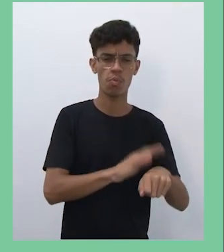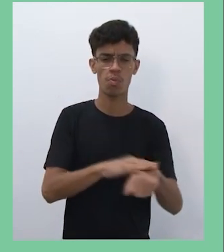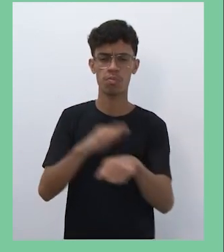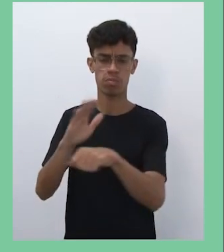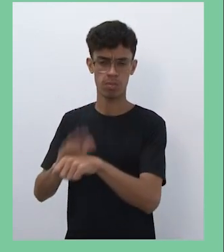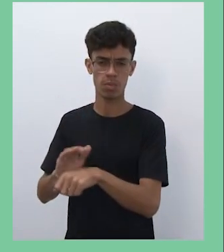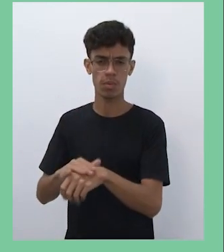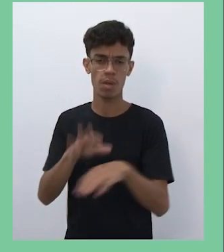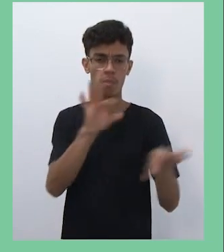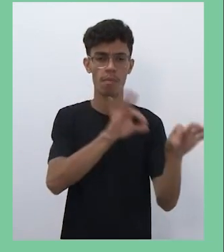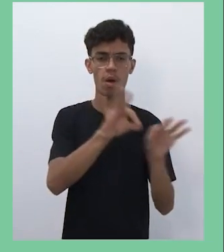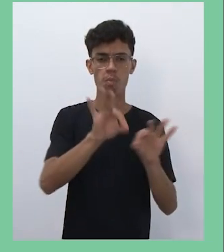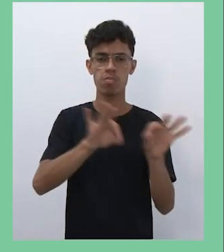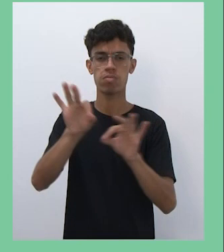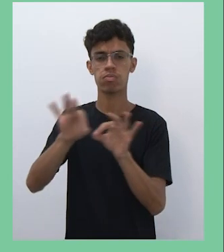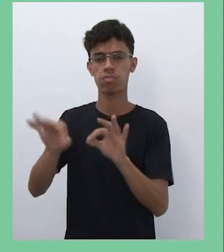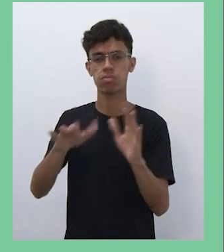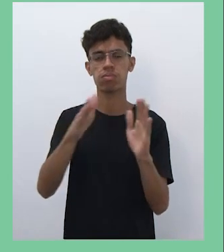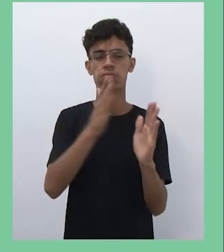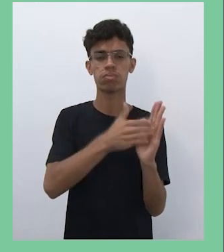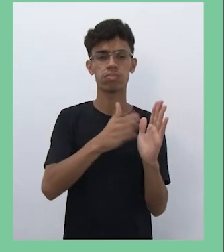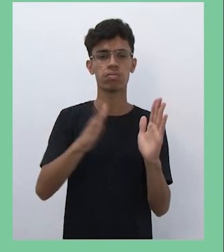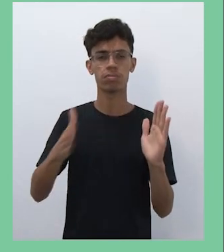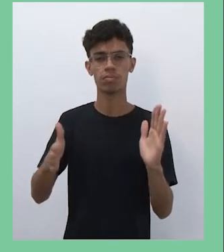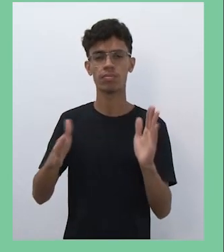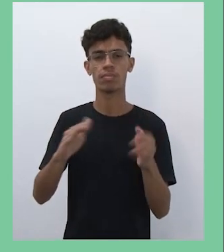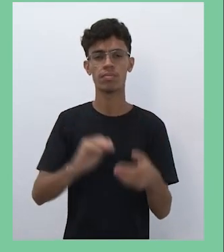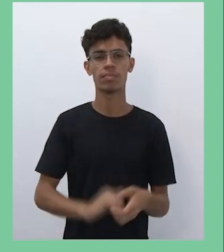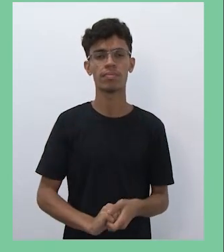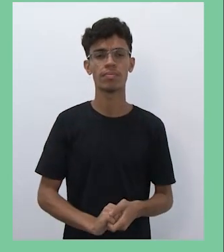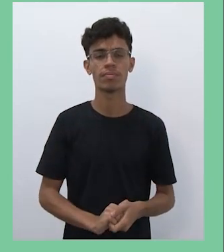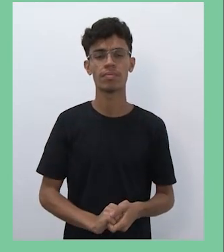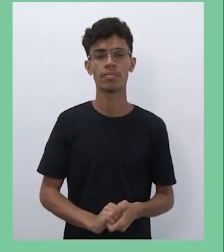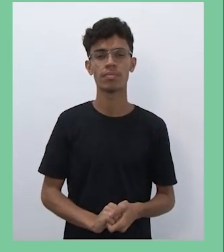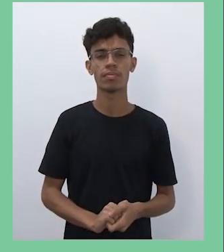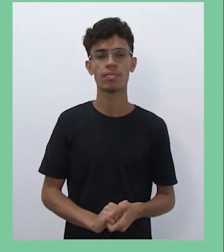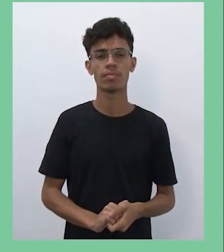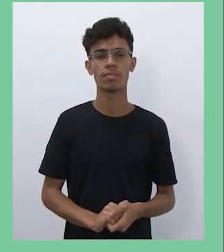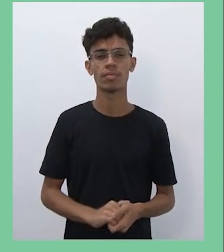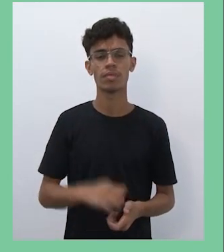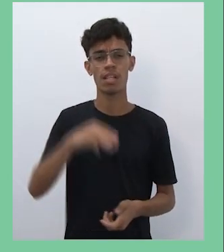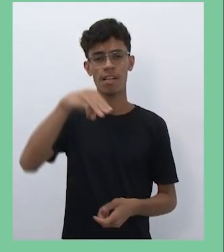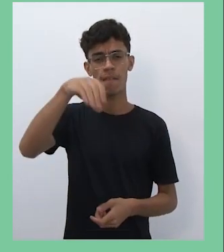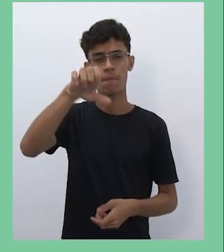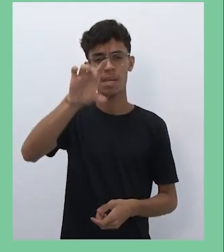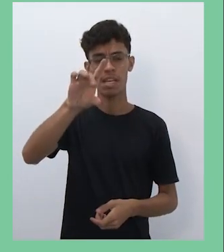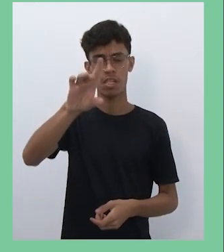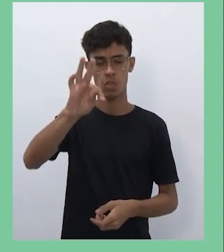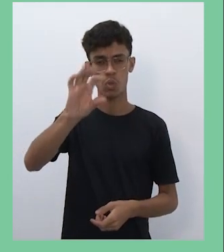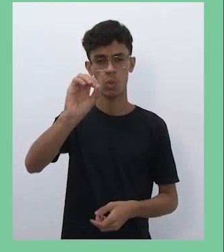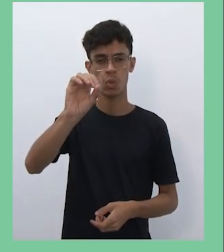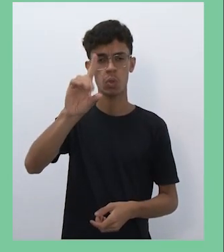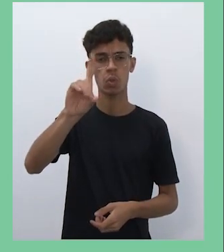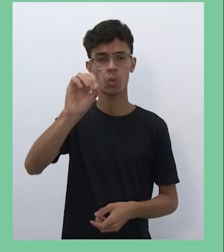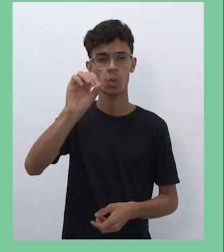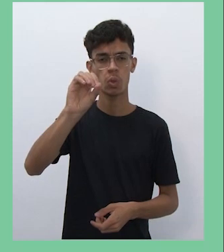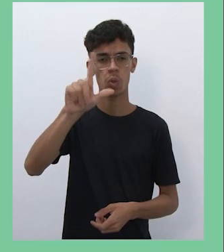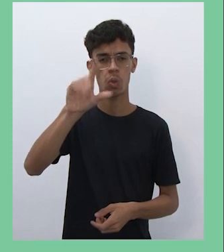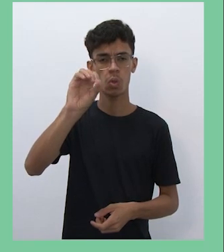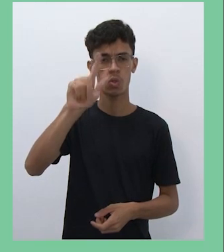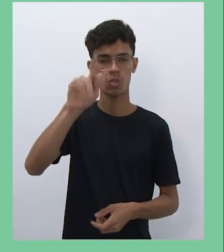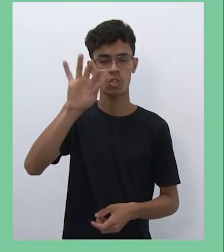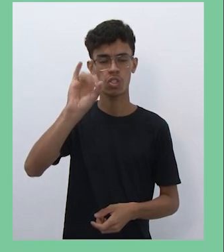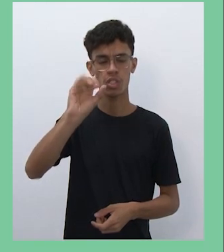e situa-se em seu entorno, né? E a metodologia são os métodos e as técnicas que serão usados